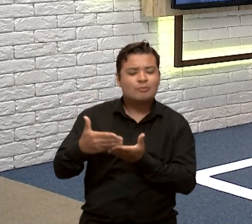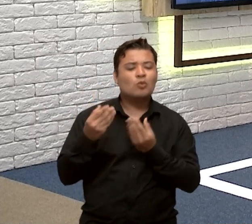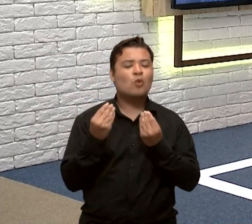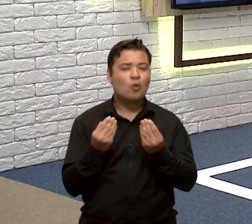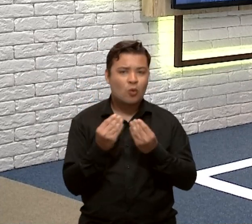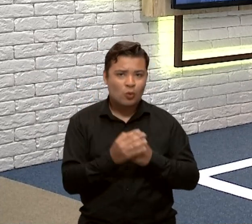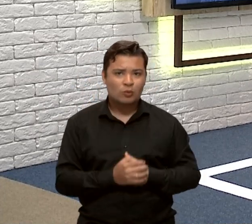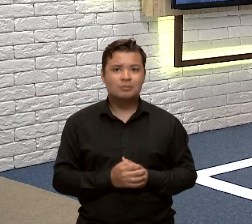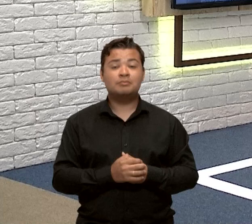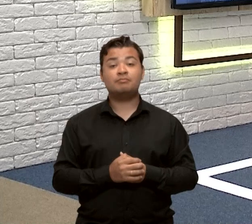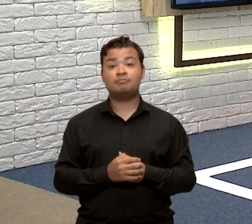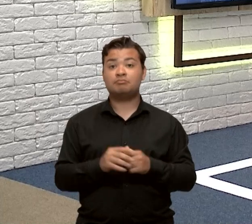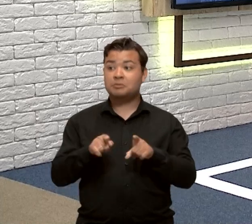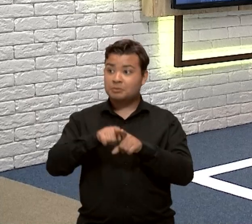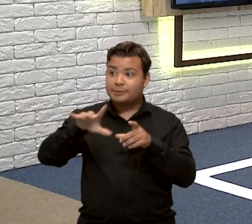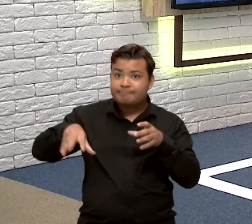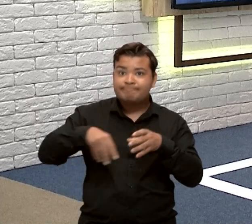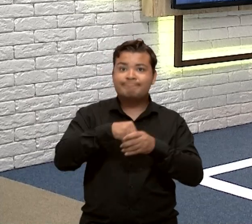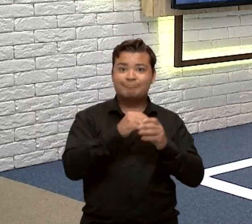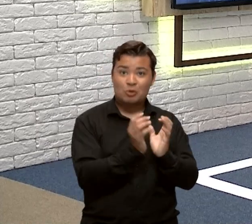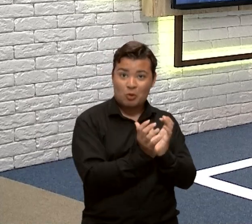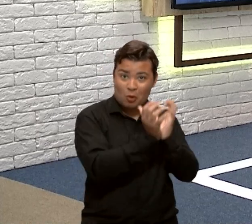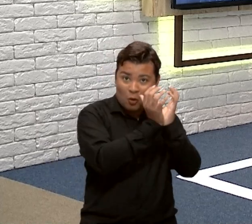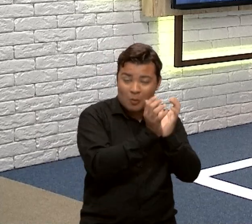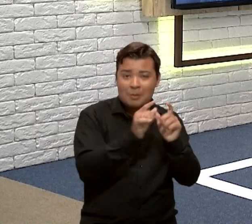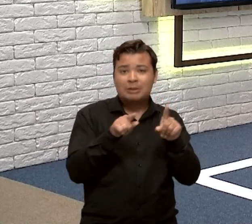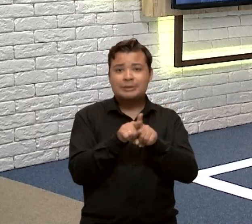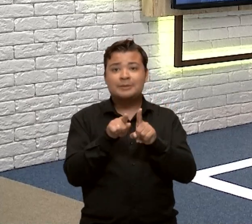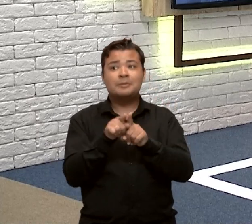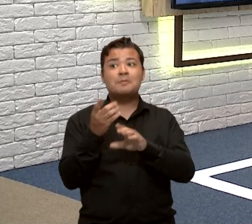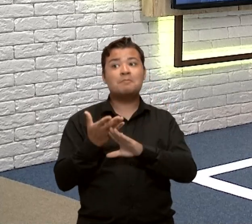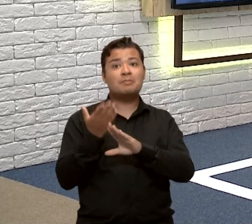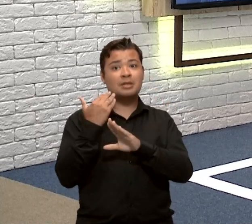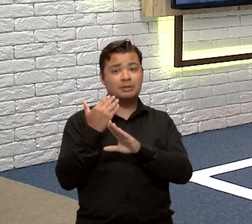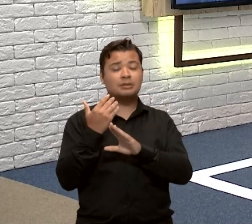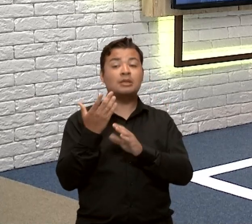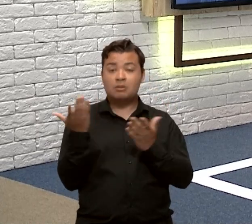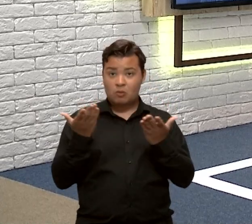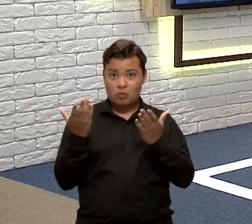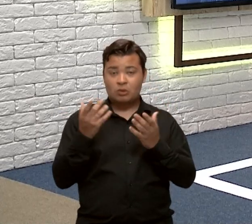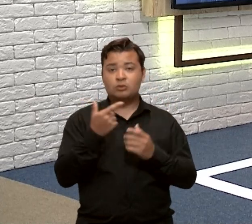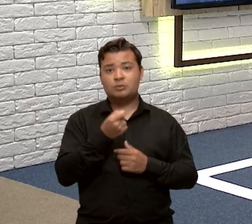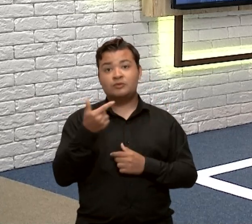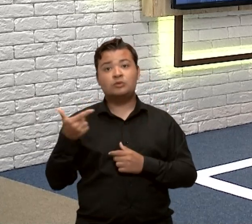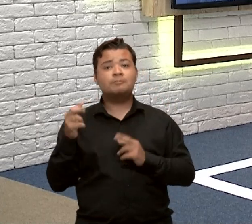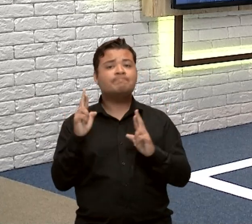da Copa no mundo e as expectativas para a seleção de 2022. Vamos conferir.